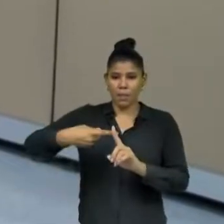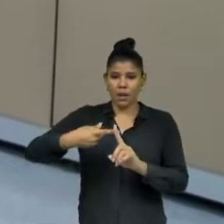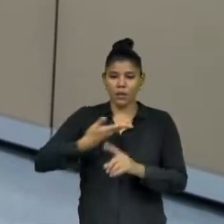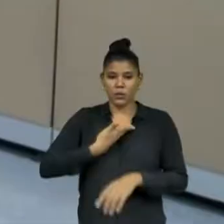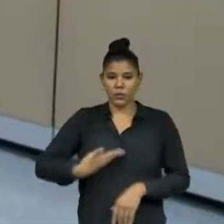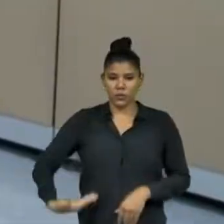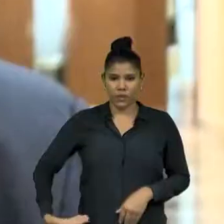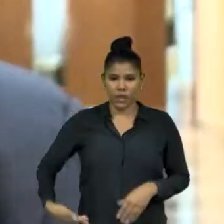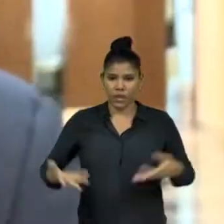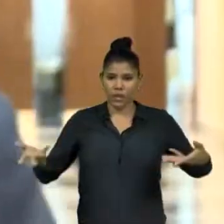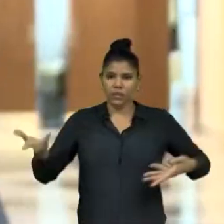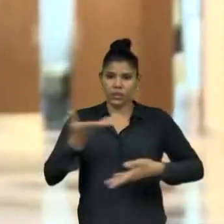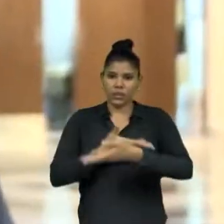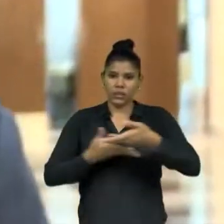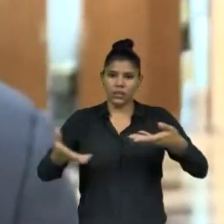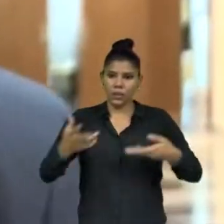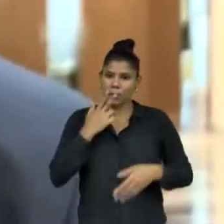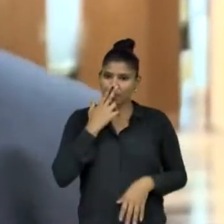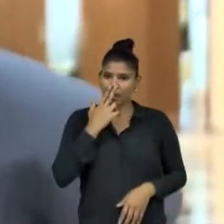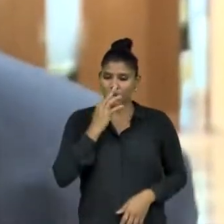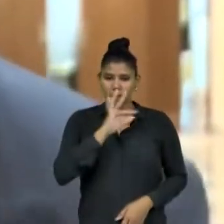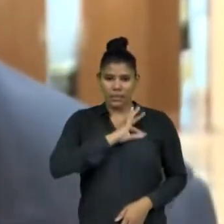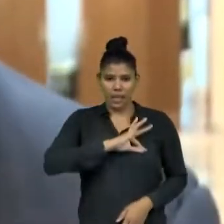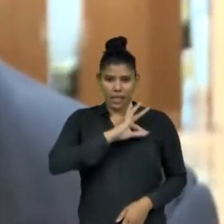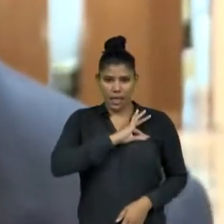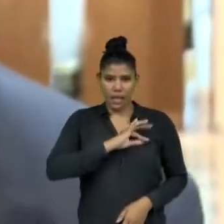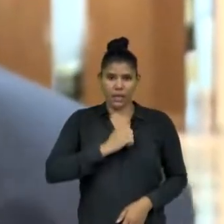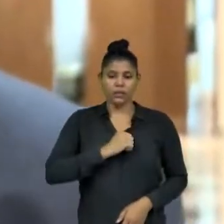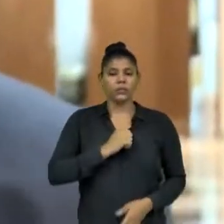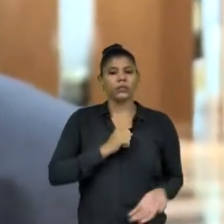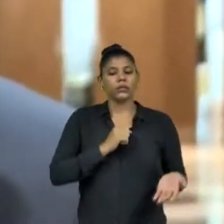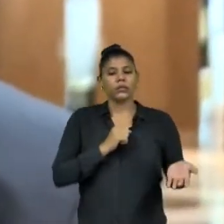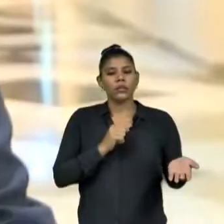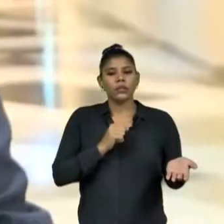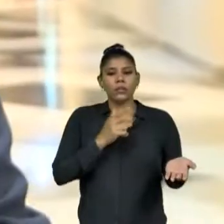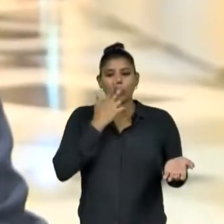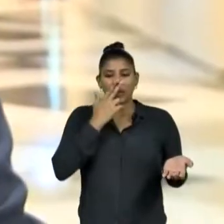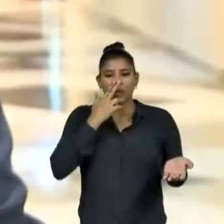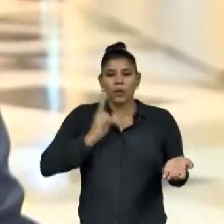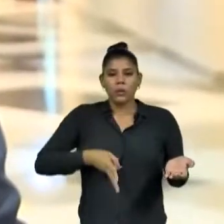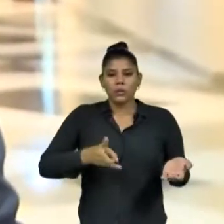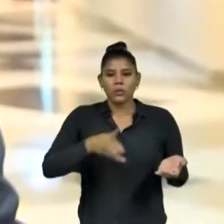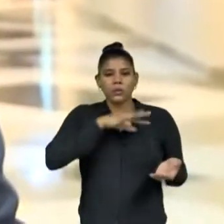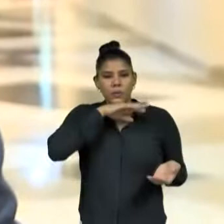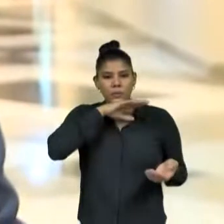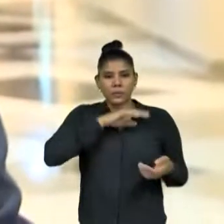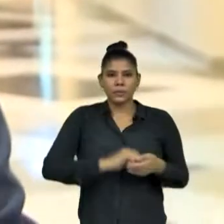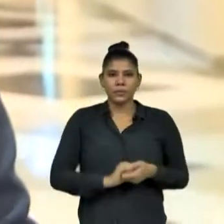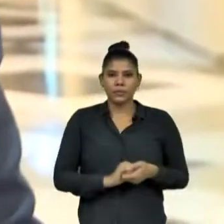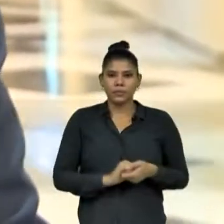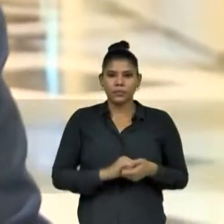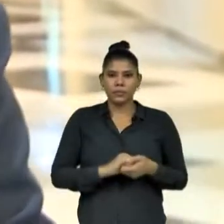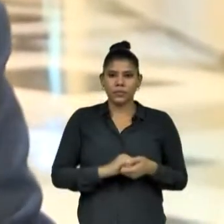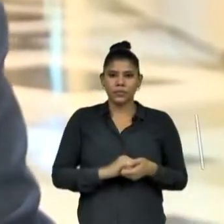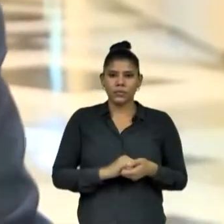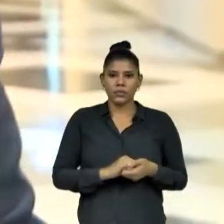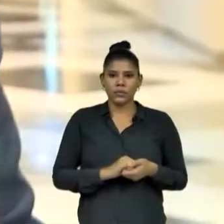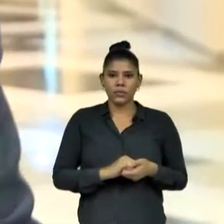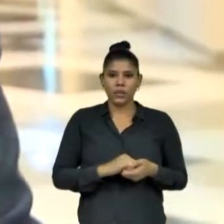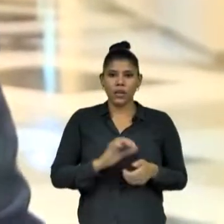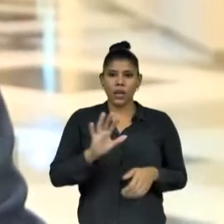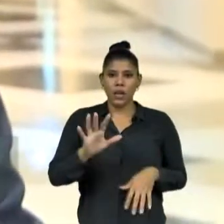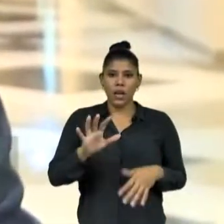paralisação, os salários de policiais e bombeiros ainda estão defasados. A paralisação não pode ser legal, mas é legítima.